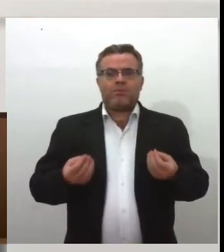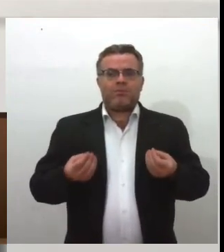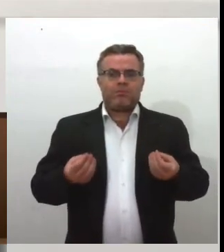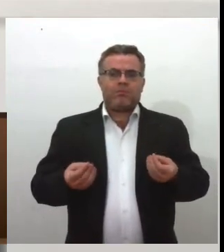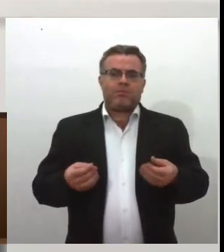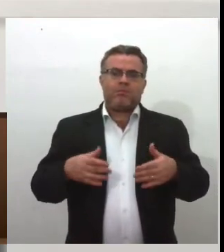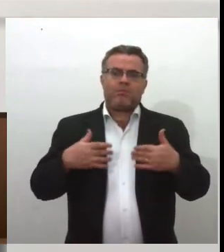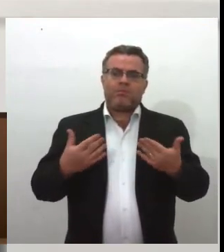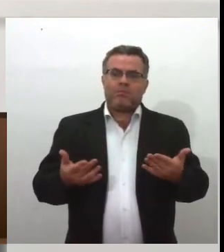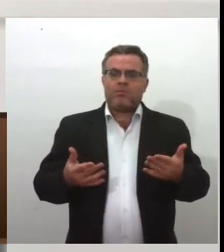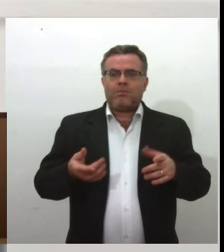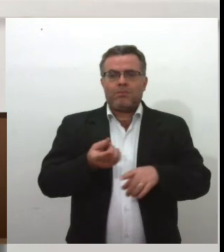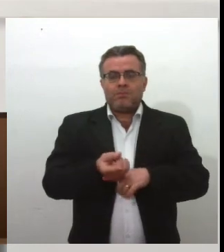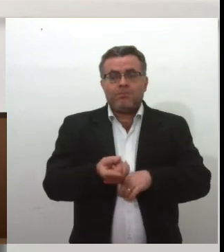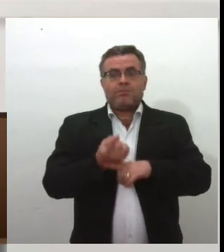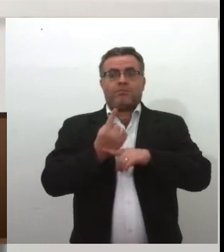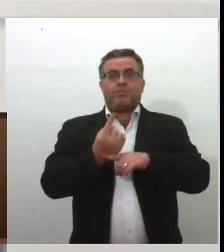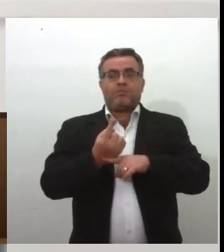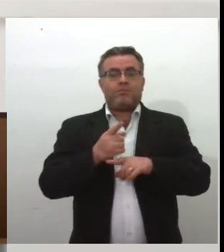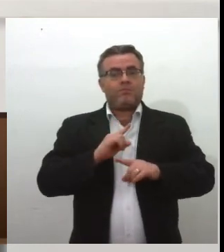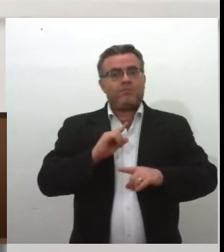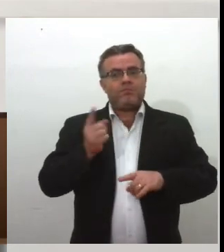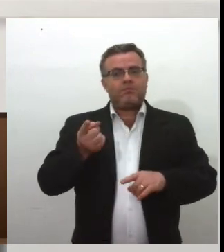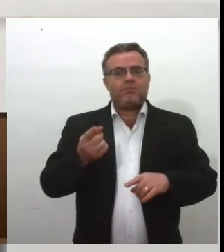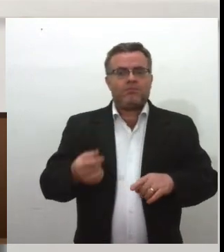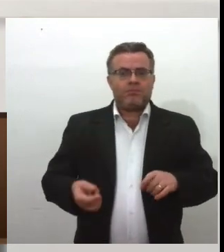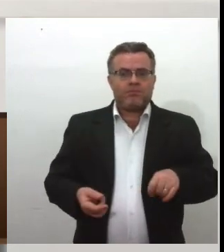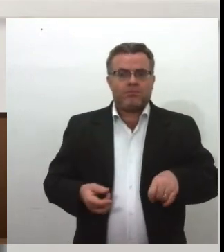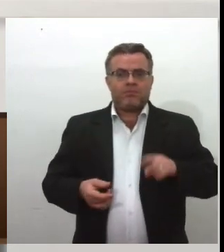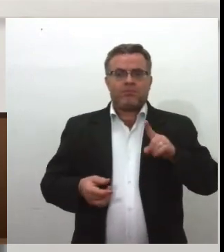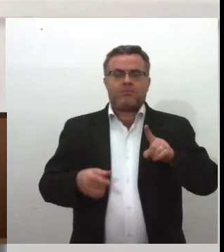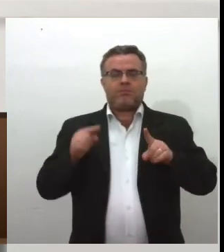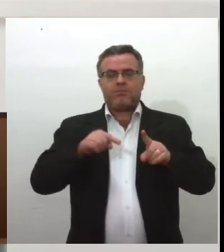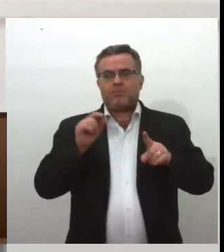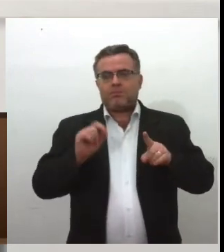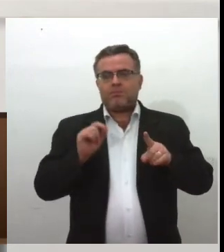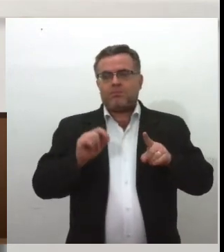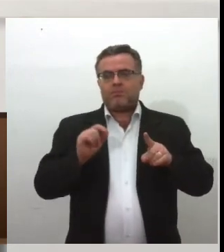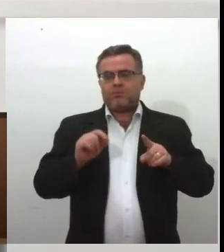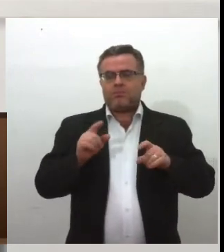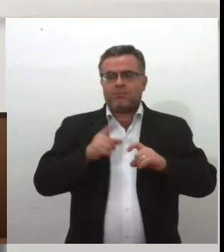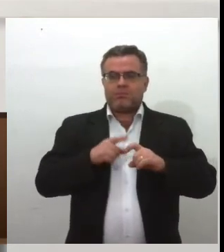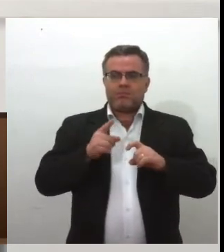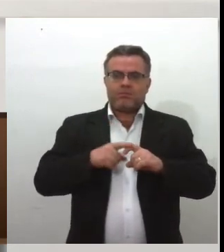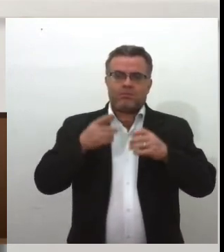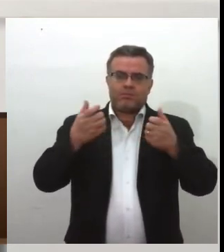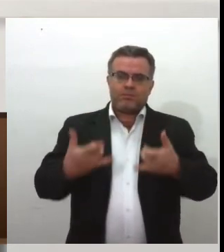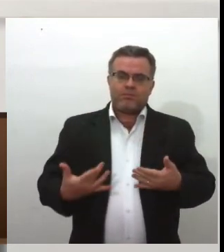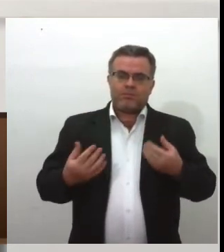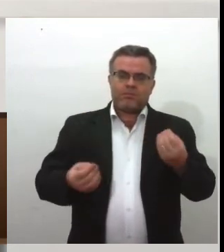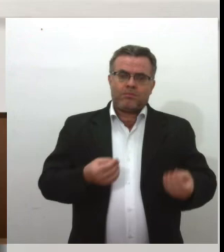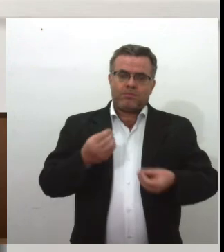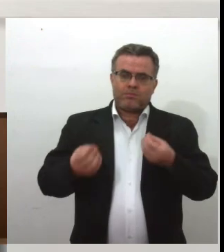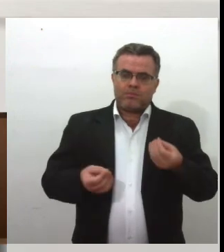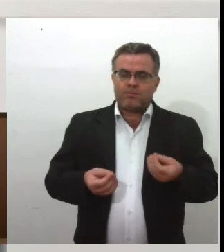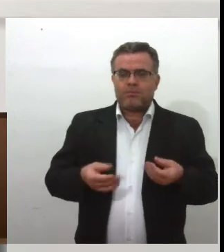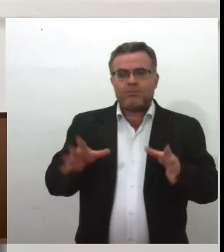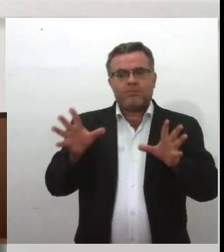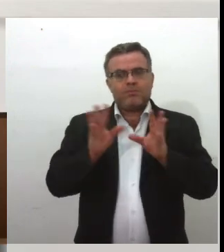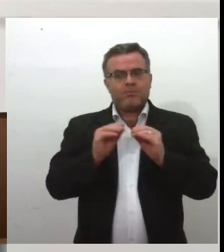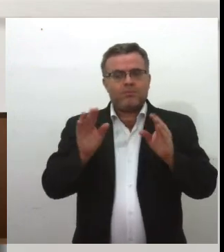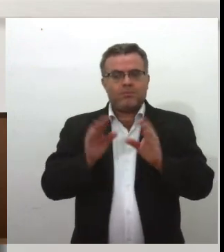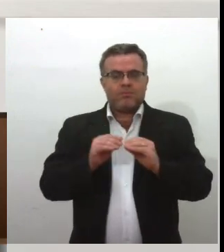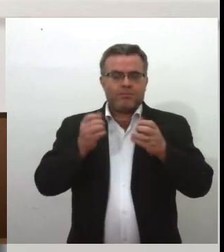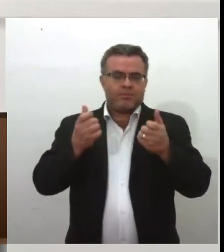da ereção? A ereção, fisiologicamente, aí os médicos acredito que podem explicar melhor do que eu, mas eu vou simplesmente falar